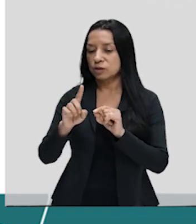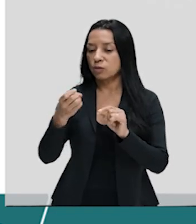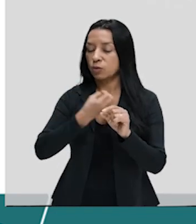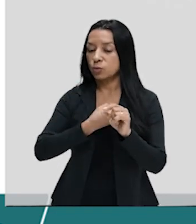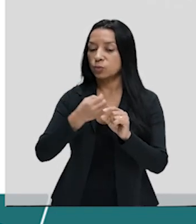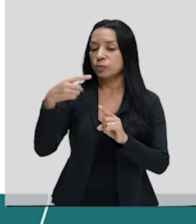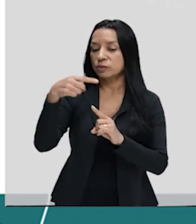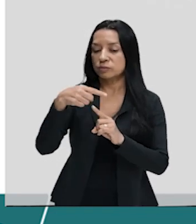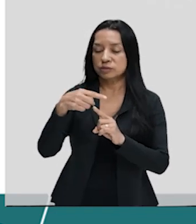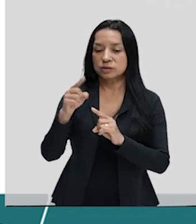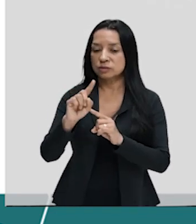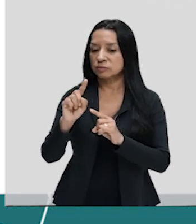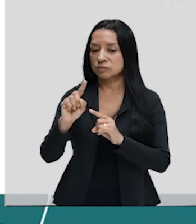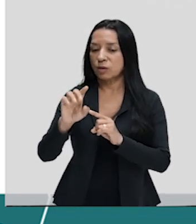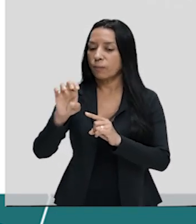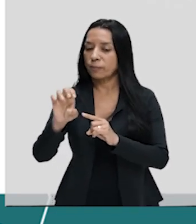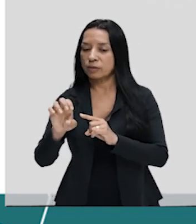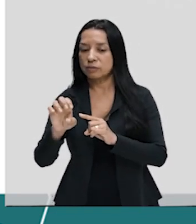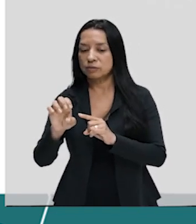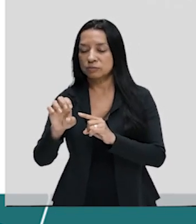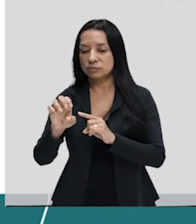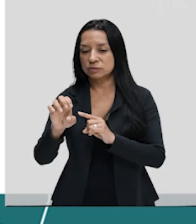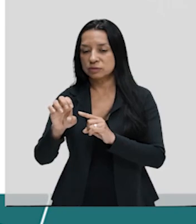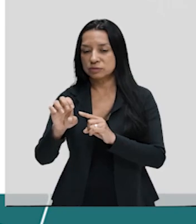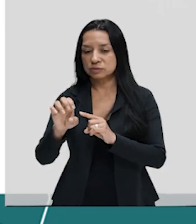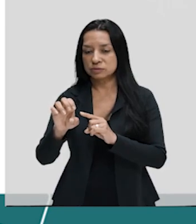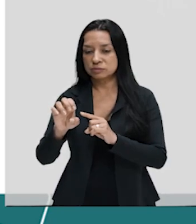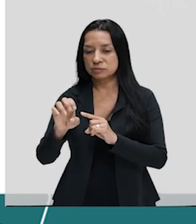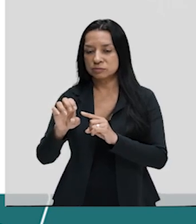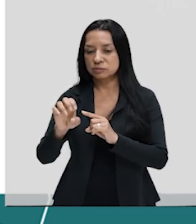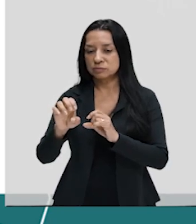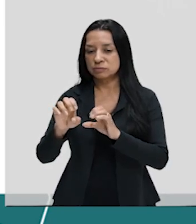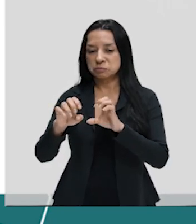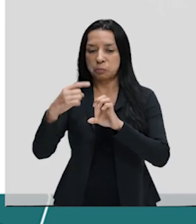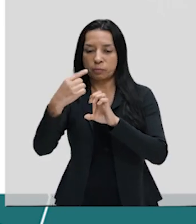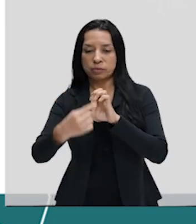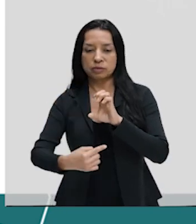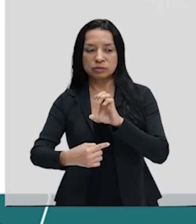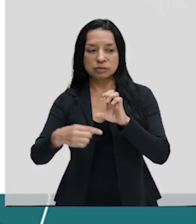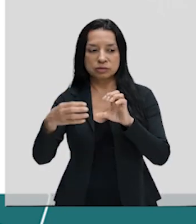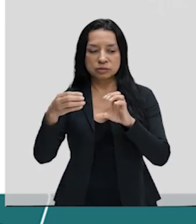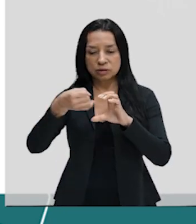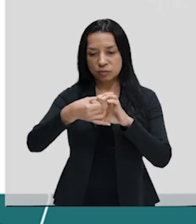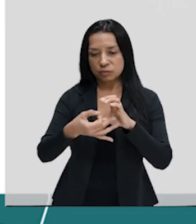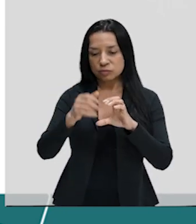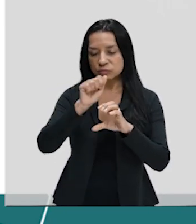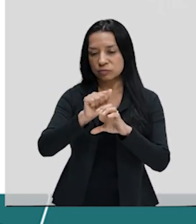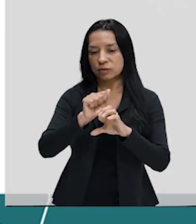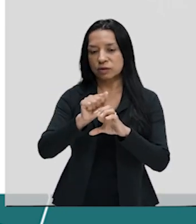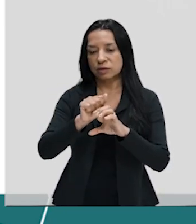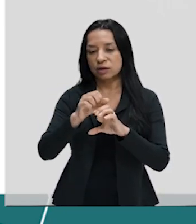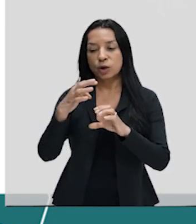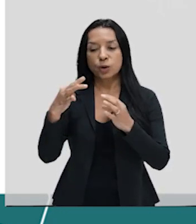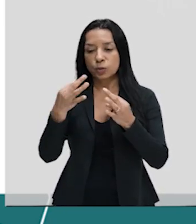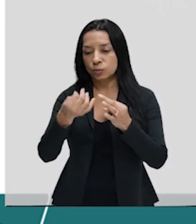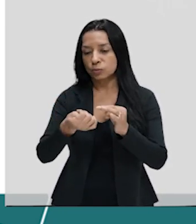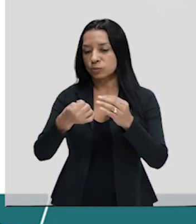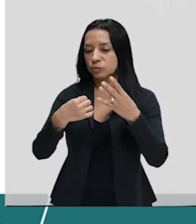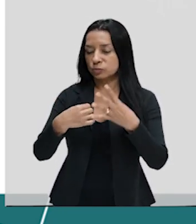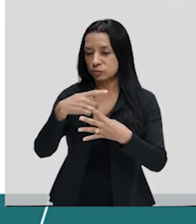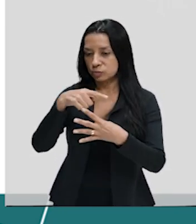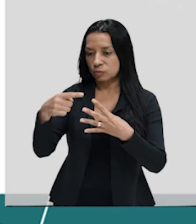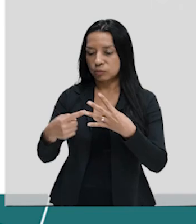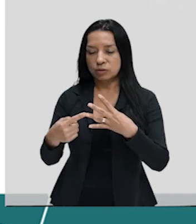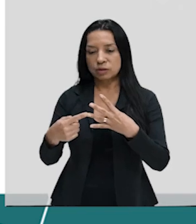então, ele não pertence ao conjunto A. De todos os 4, percebemos que 2 farão parte